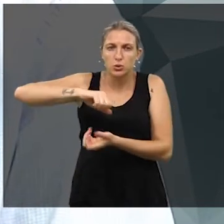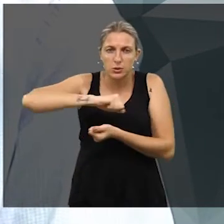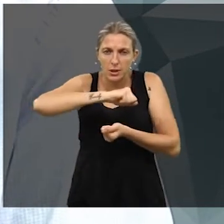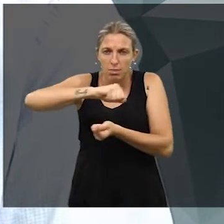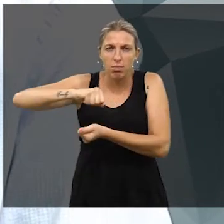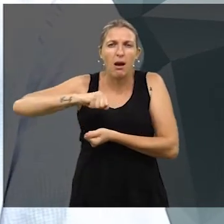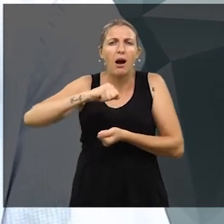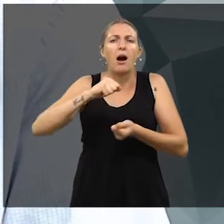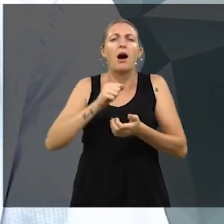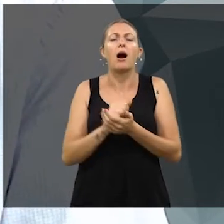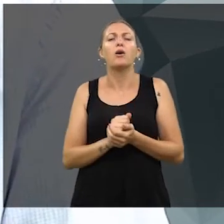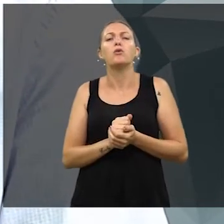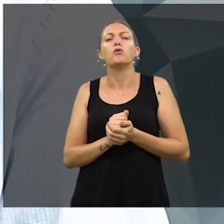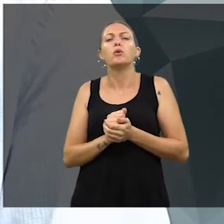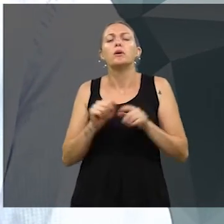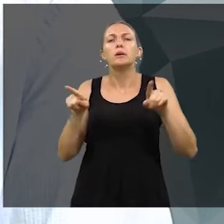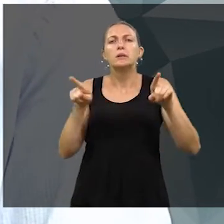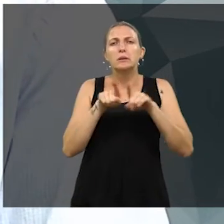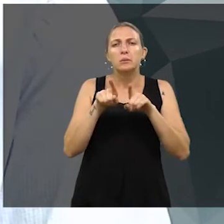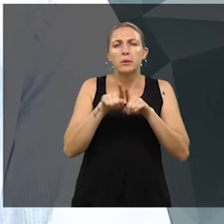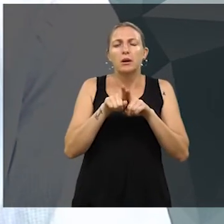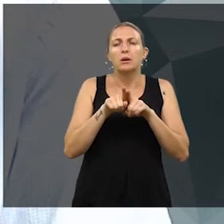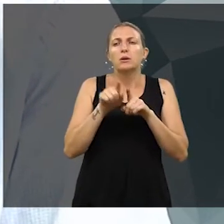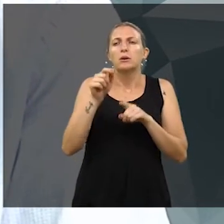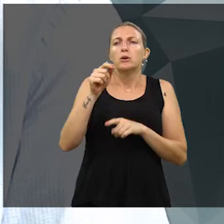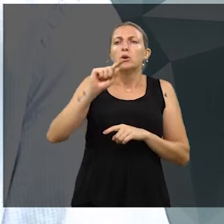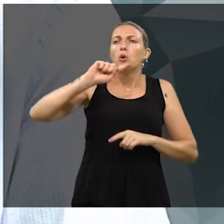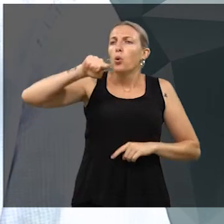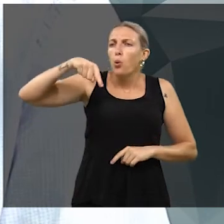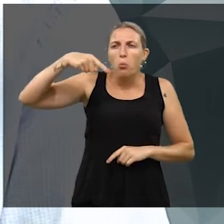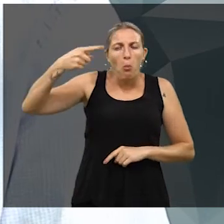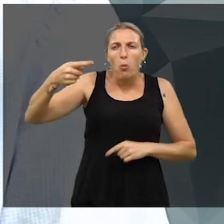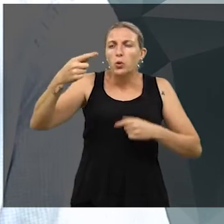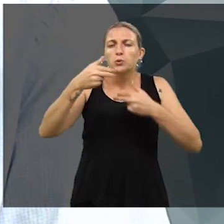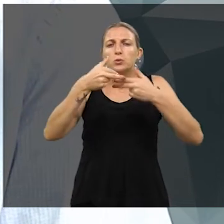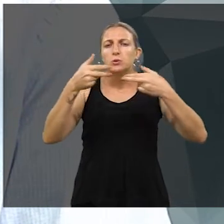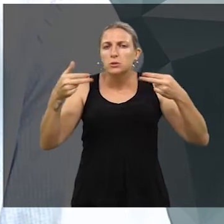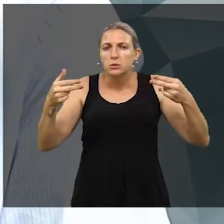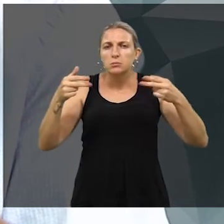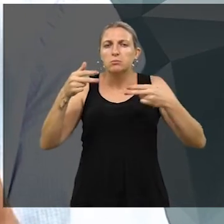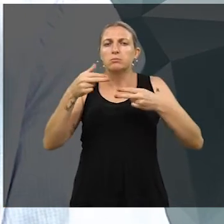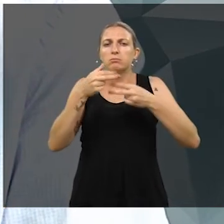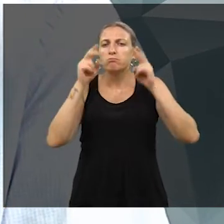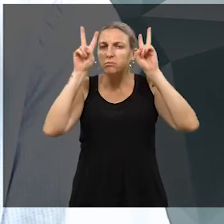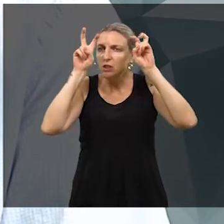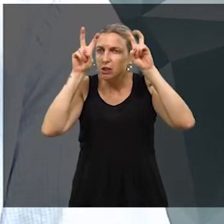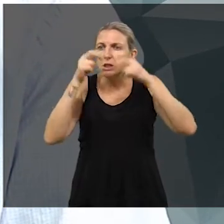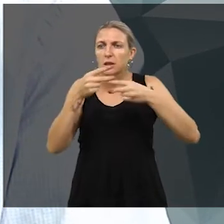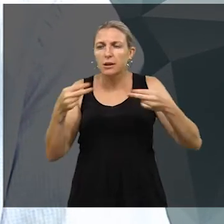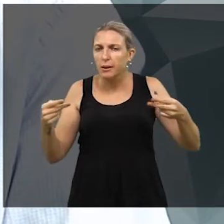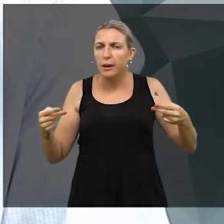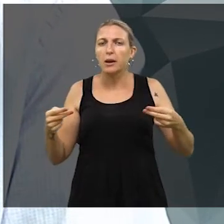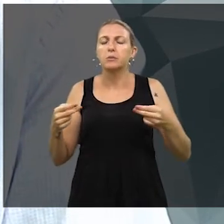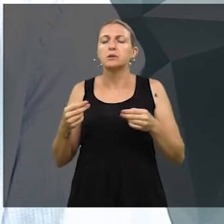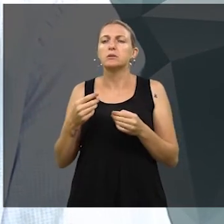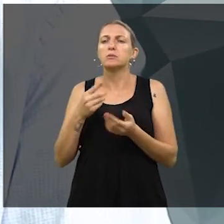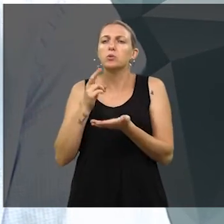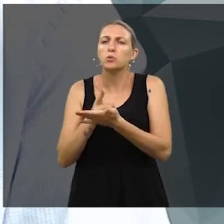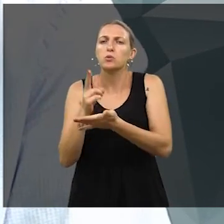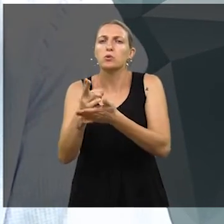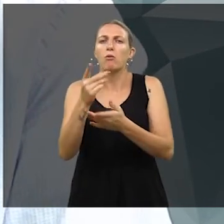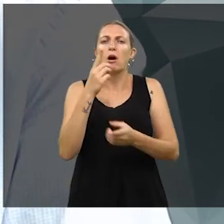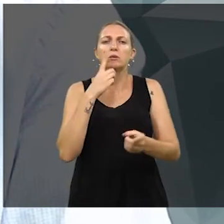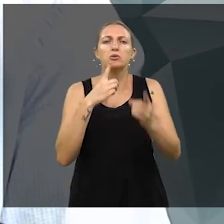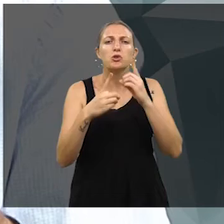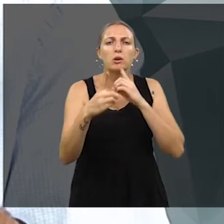que quem acompanha nosso mandato já conhece, quem nos ajuda no dia a dia sabe, outros temas tantos que a gente vai continuar dialogando, a relação